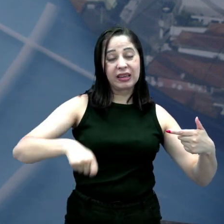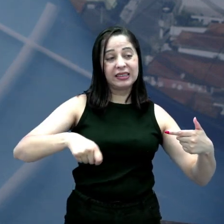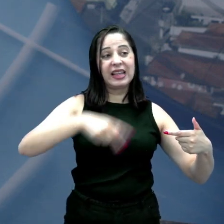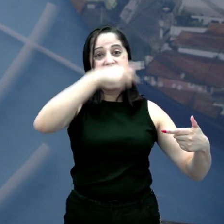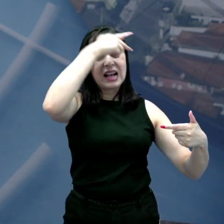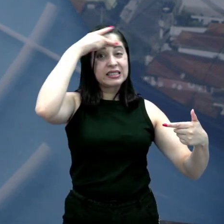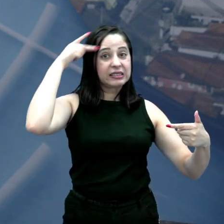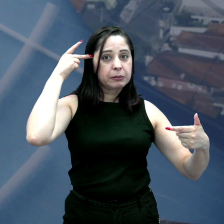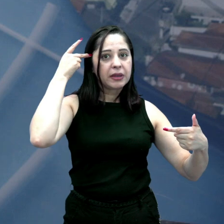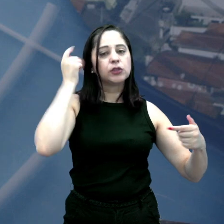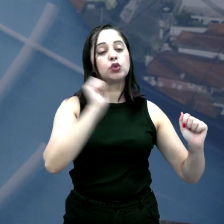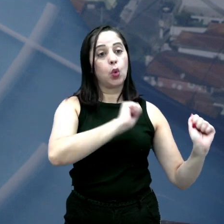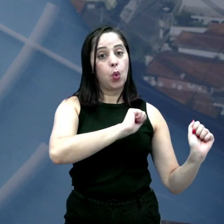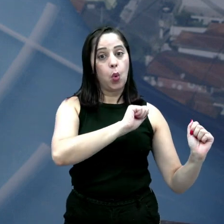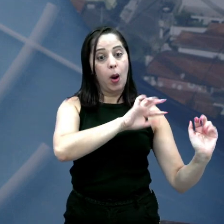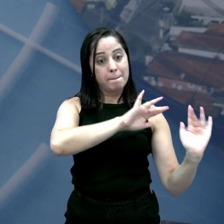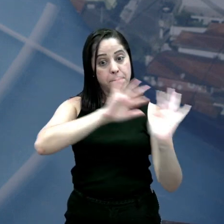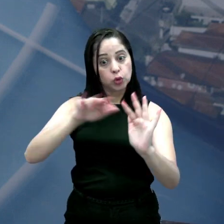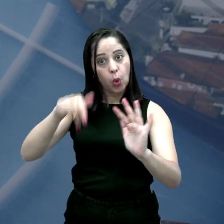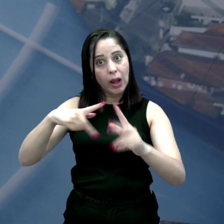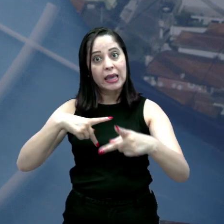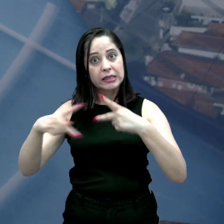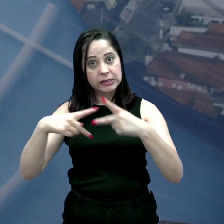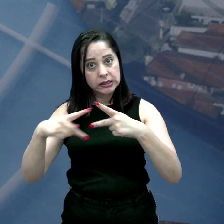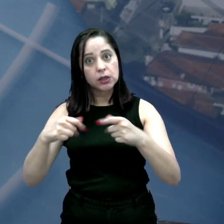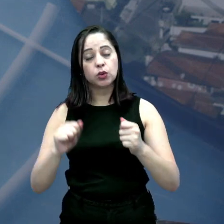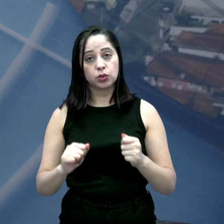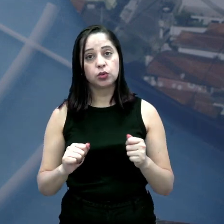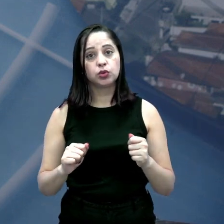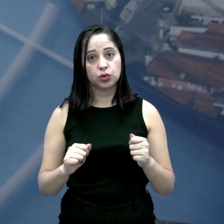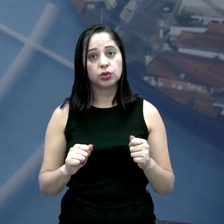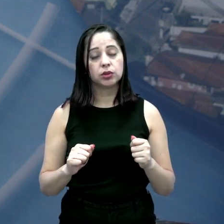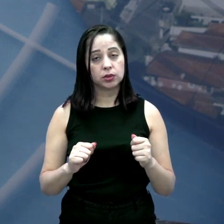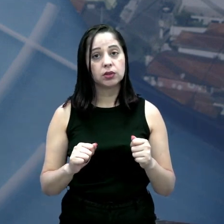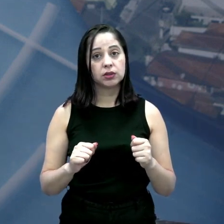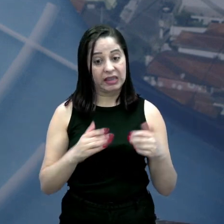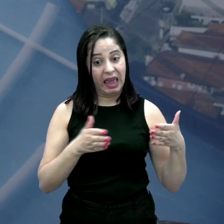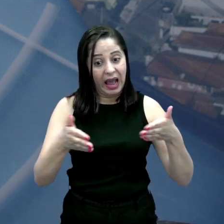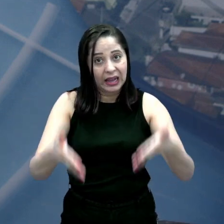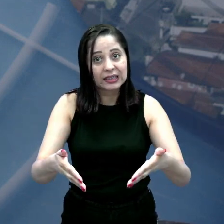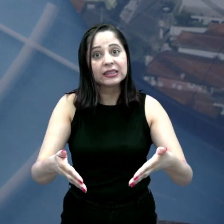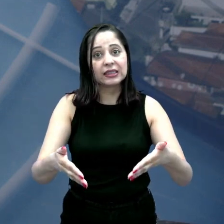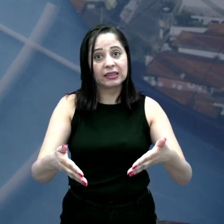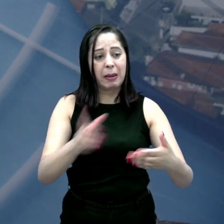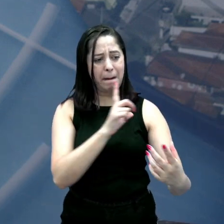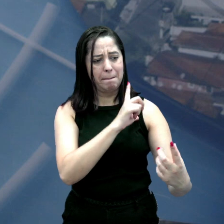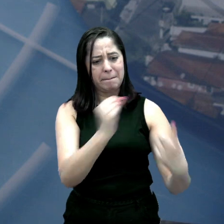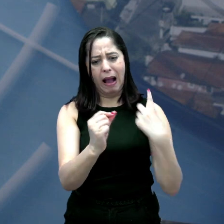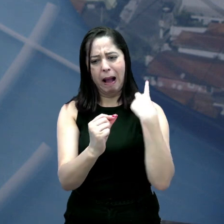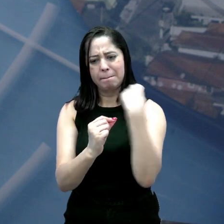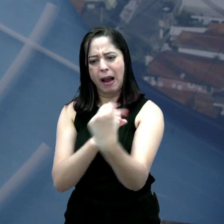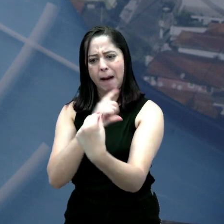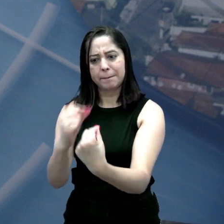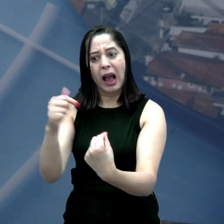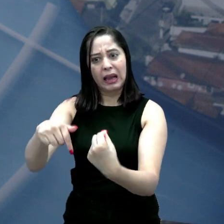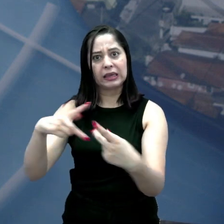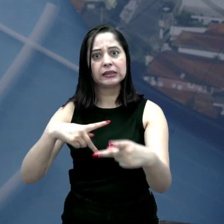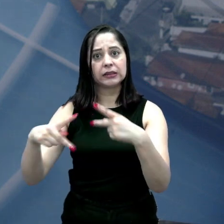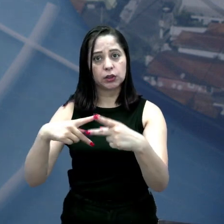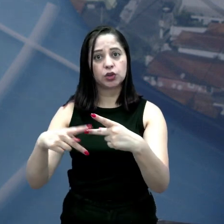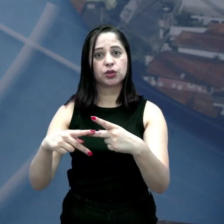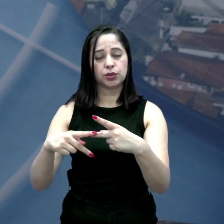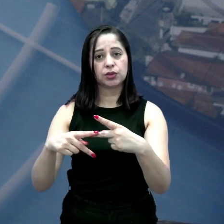vindo, inclusive para São José, sim, né, Guilherme? Chegaram a vir muitos refugiados para cá. Tem uma questão